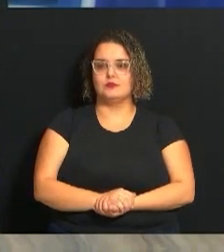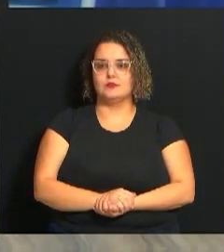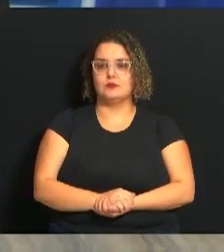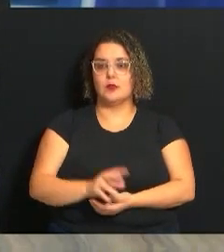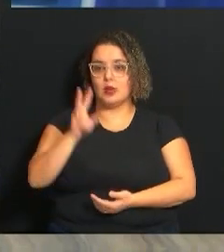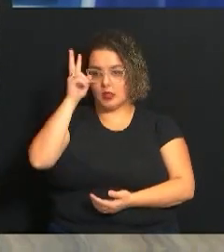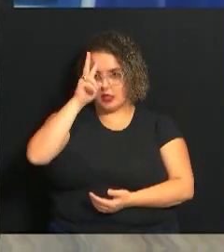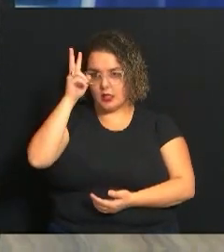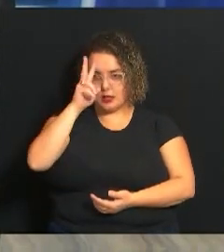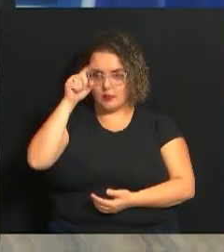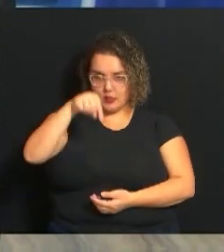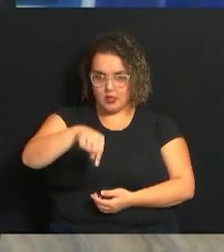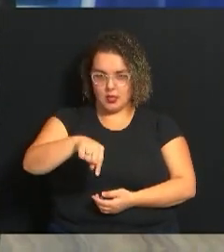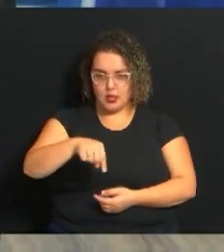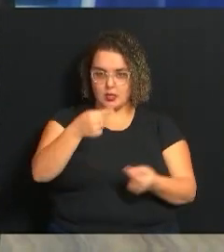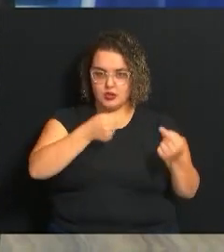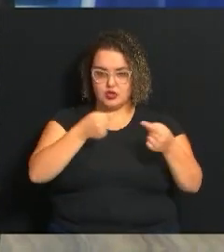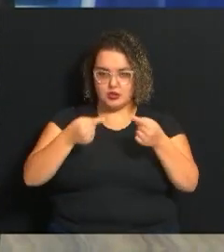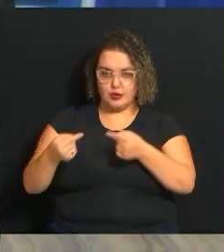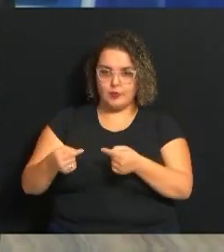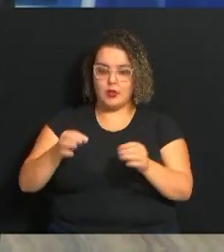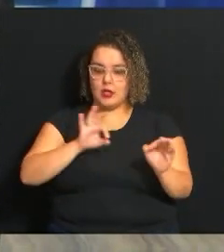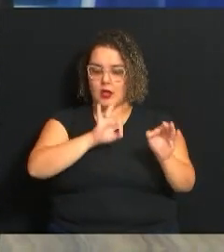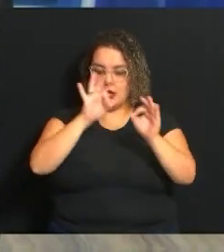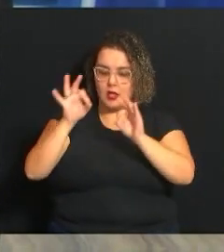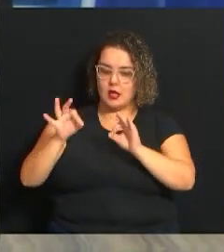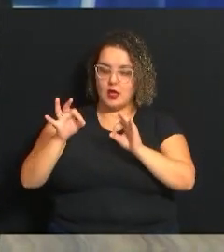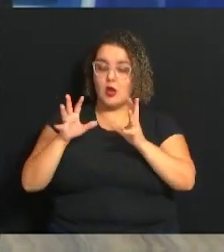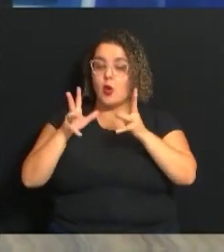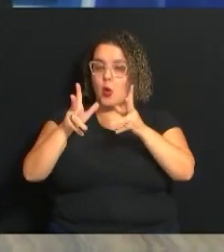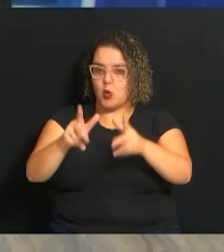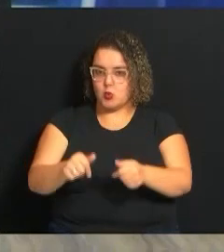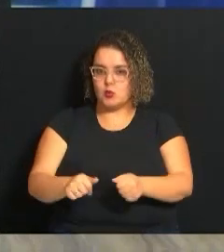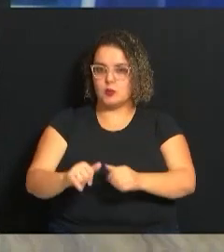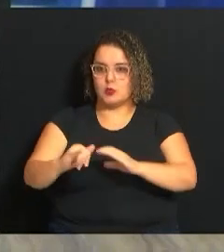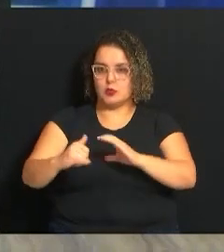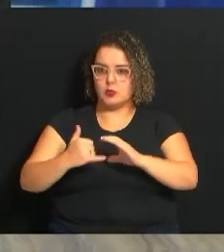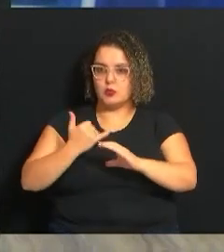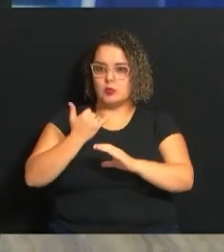Lembrando que este debate você assiste na íntegra no